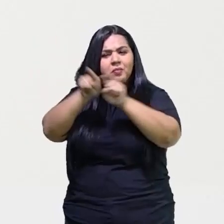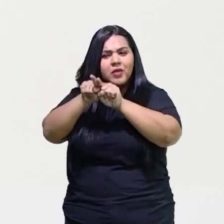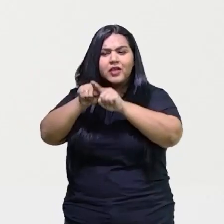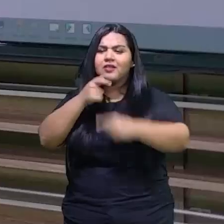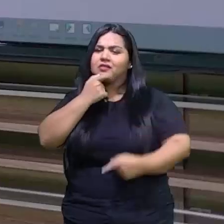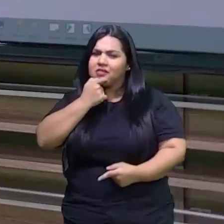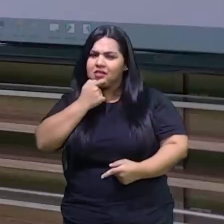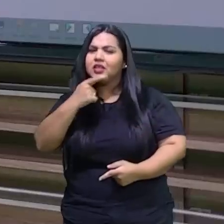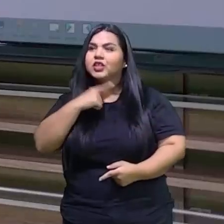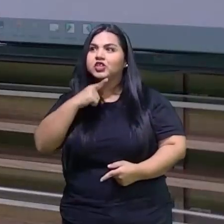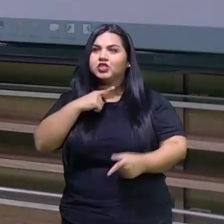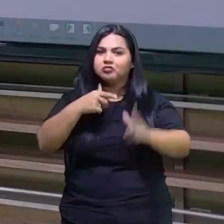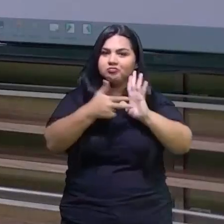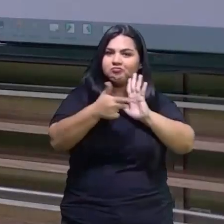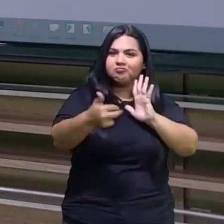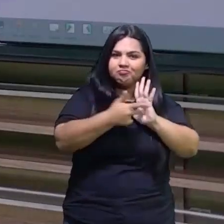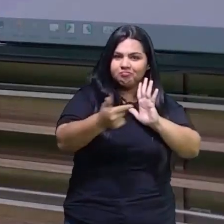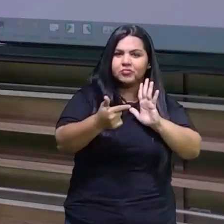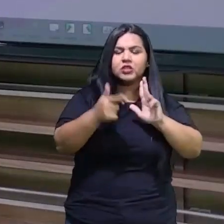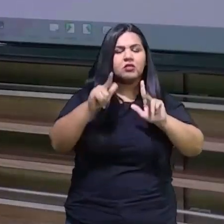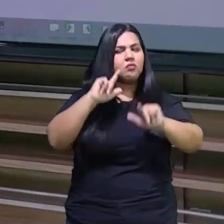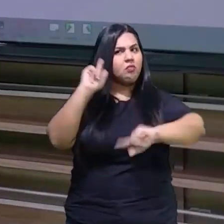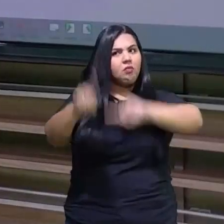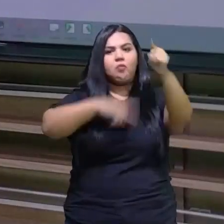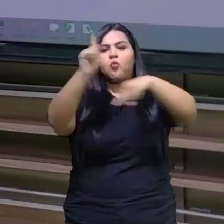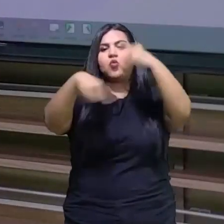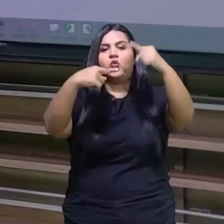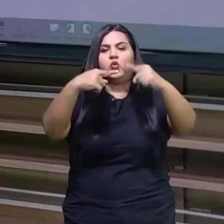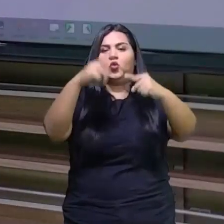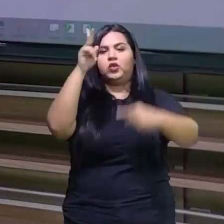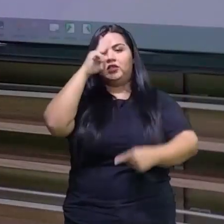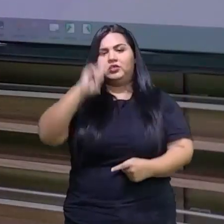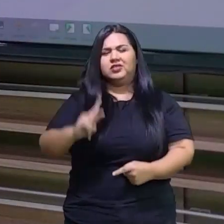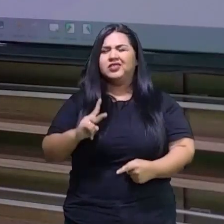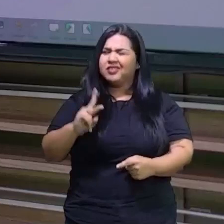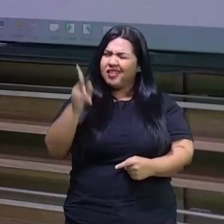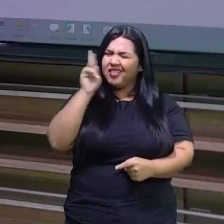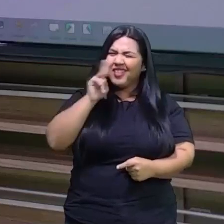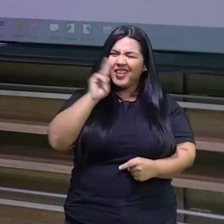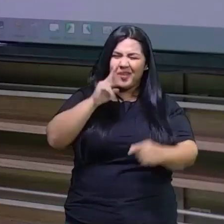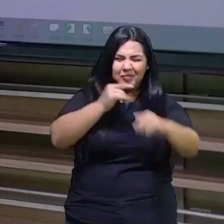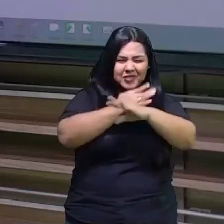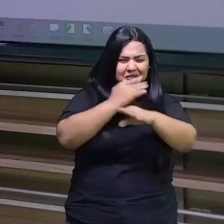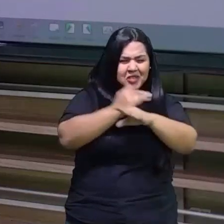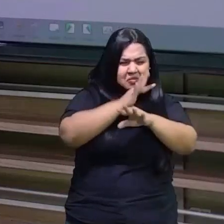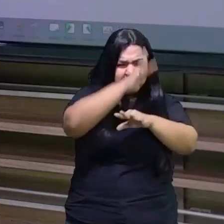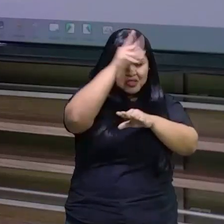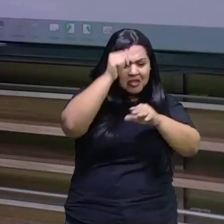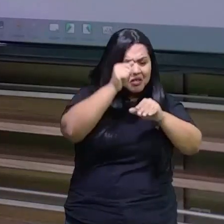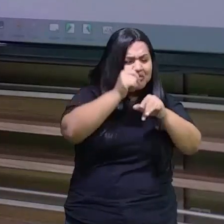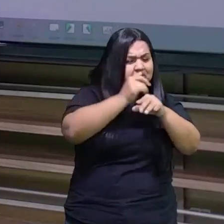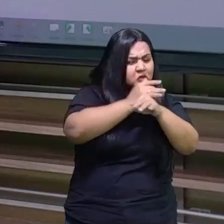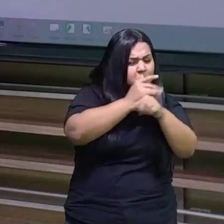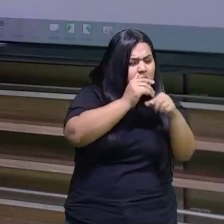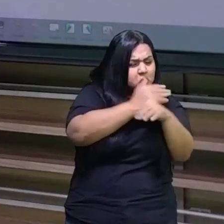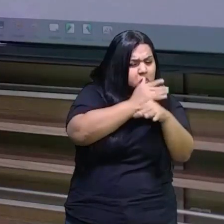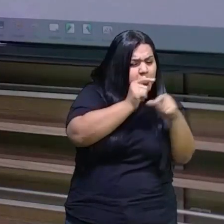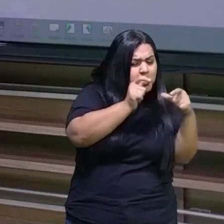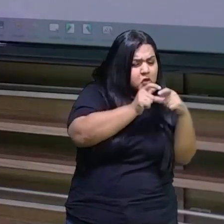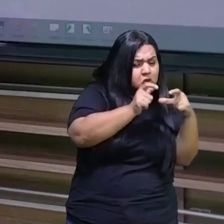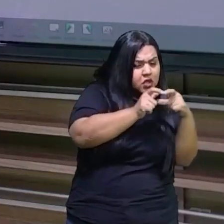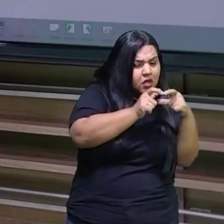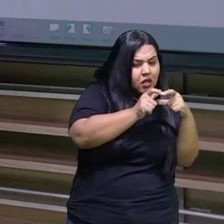mim. De repente a história mudou por aqui. Aquela cidadezinha, bem dizer, abandonada, começa a ganhar